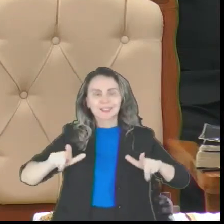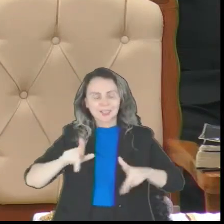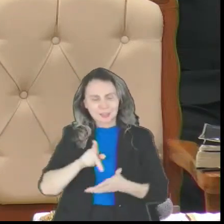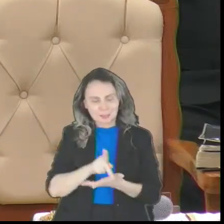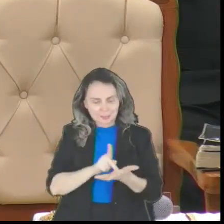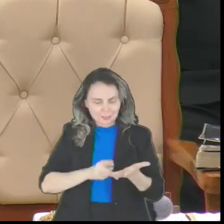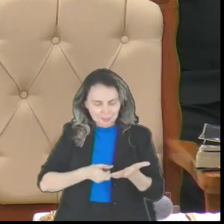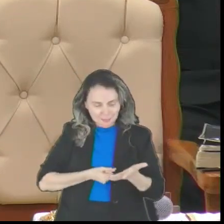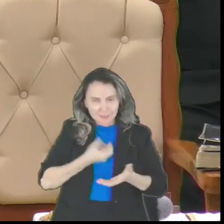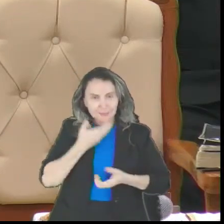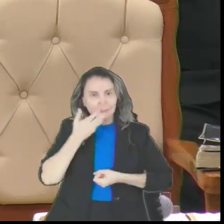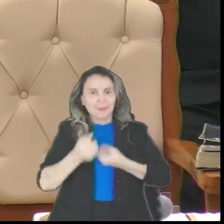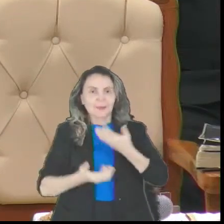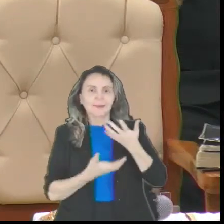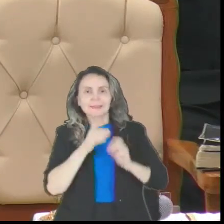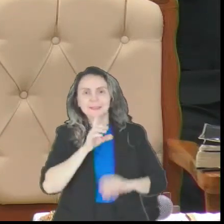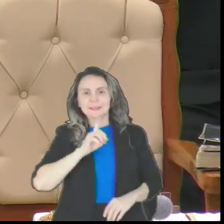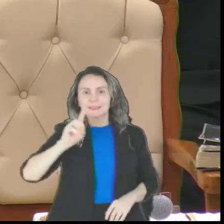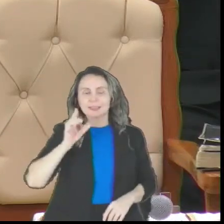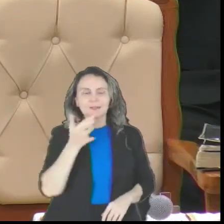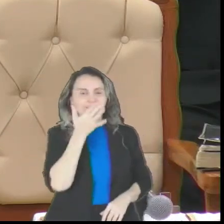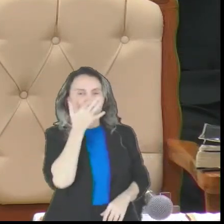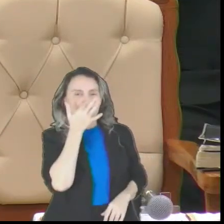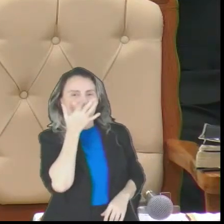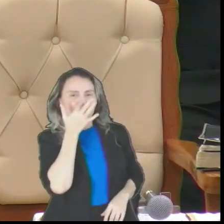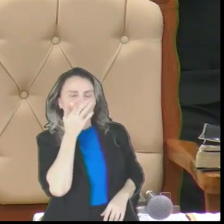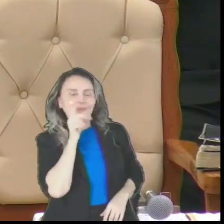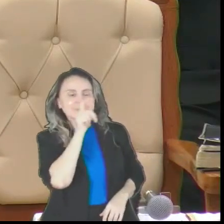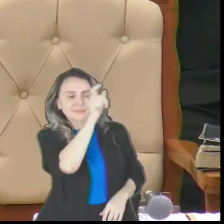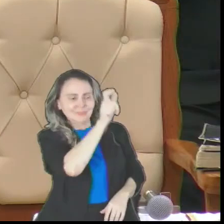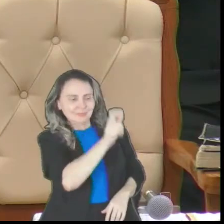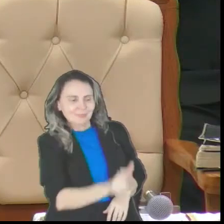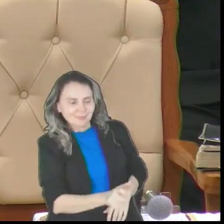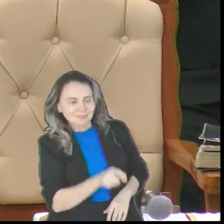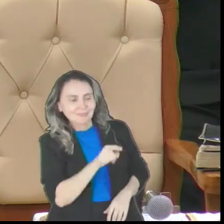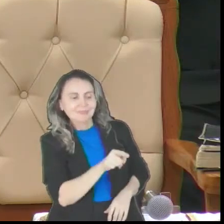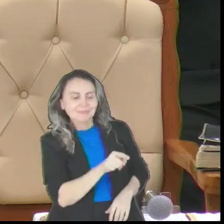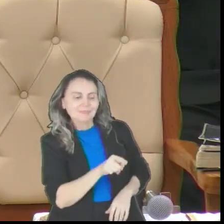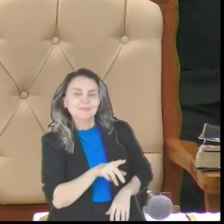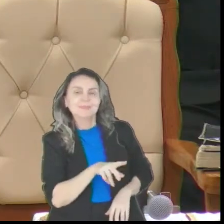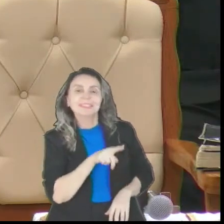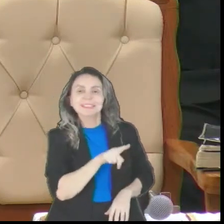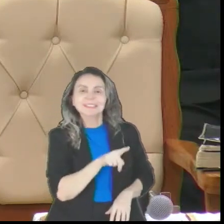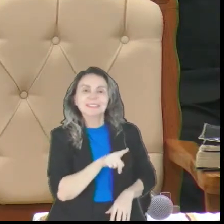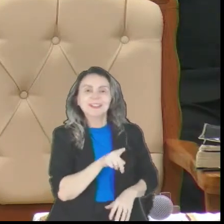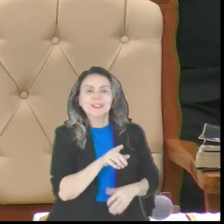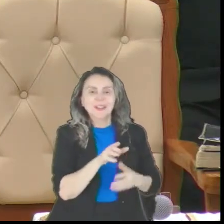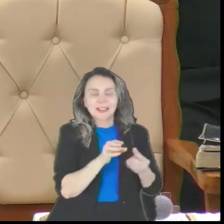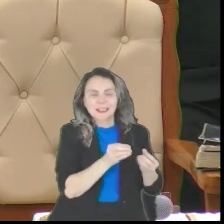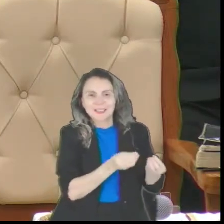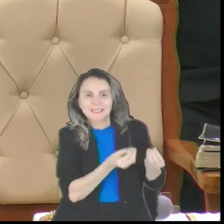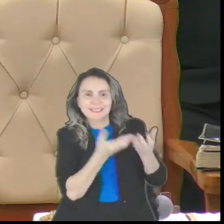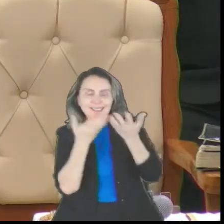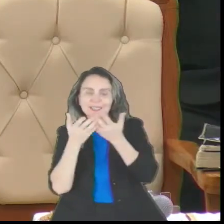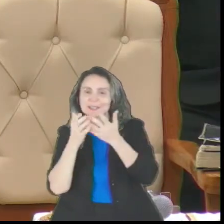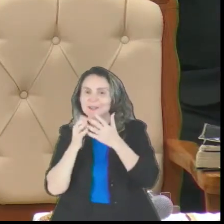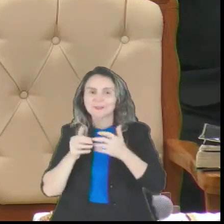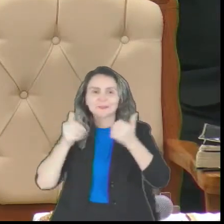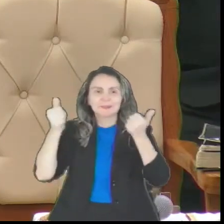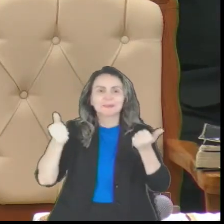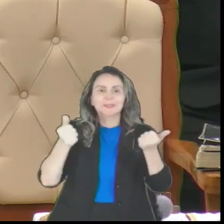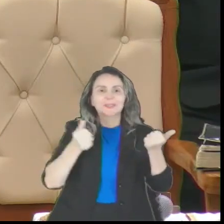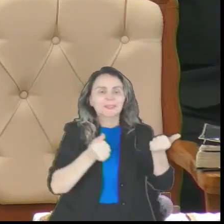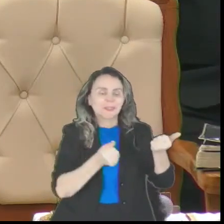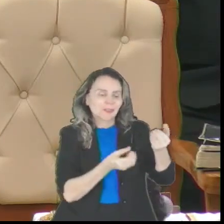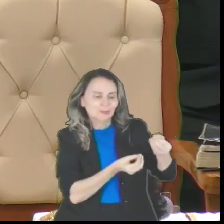está contemplando o coração do adorador que ofereceu o melhor para ele, que está subindo e